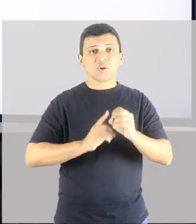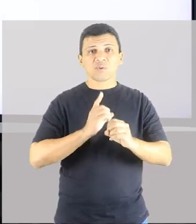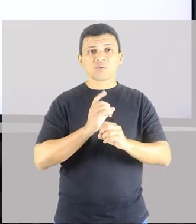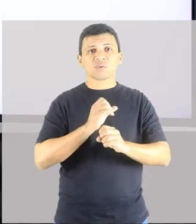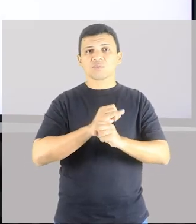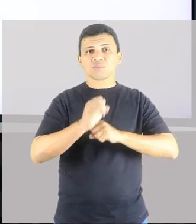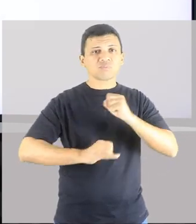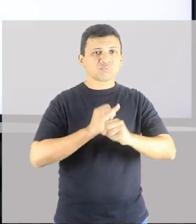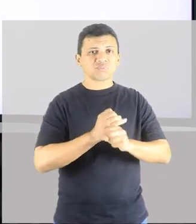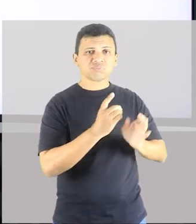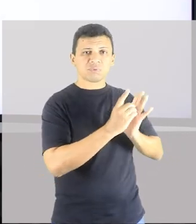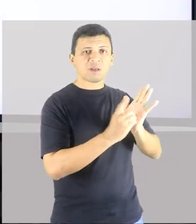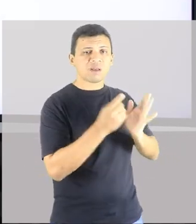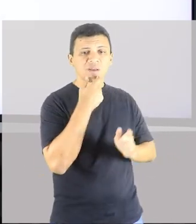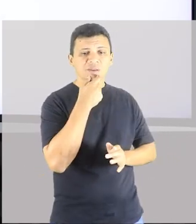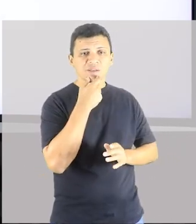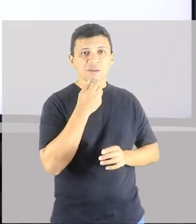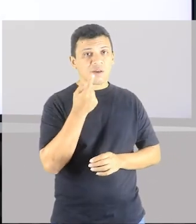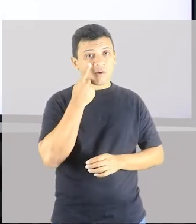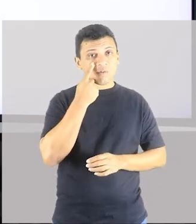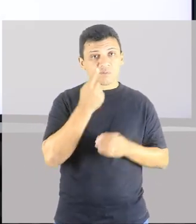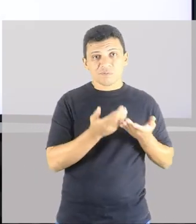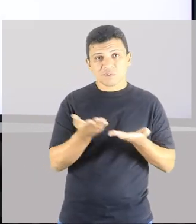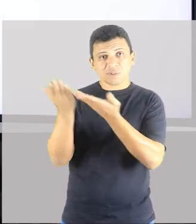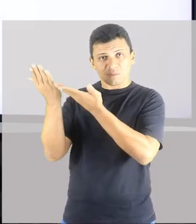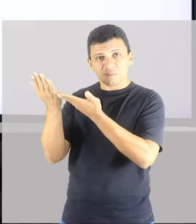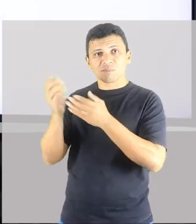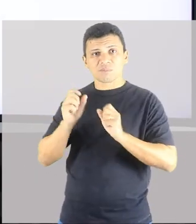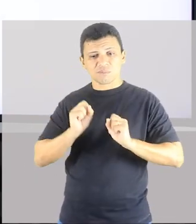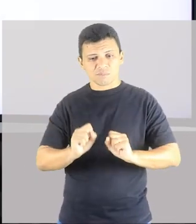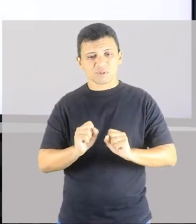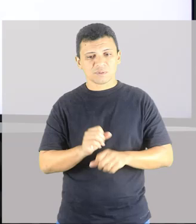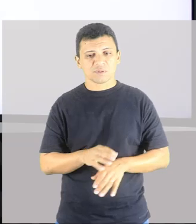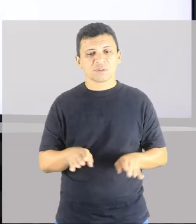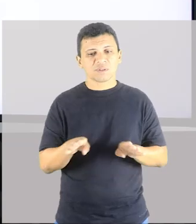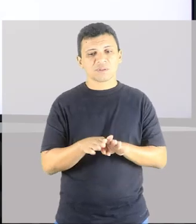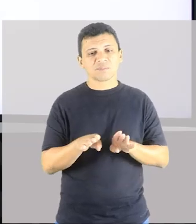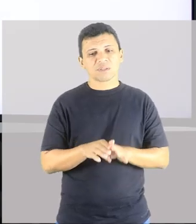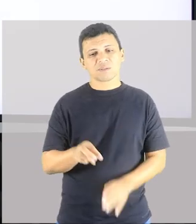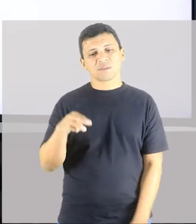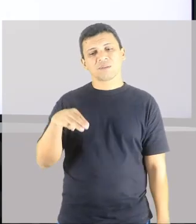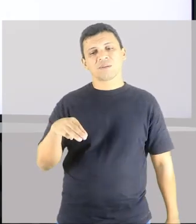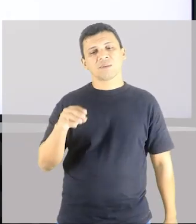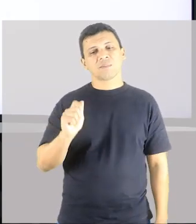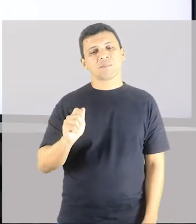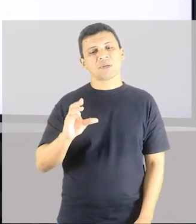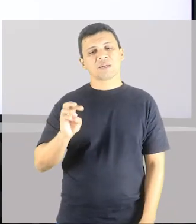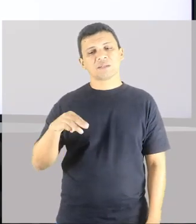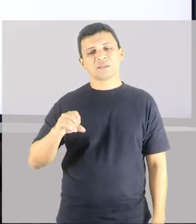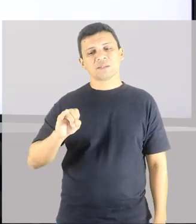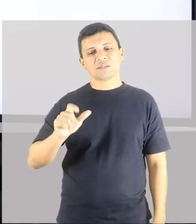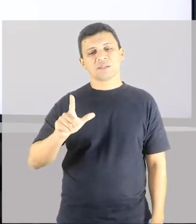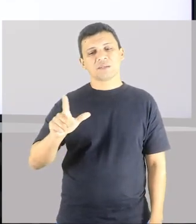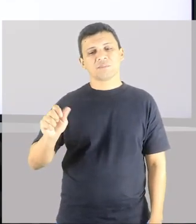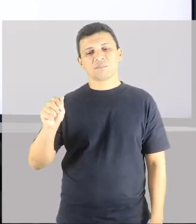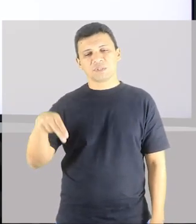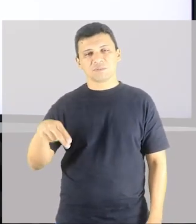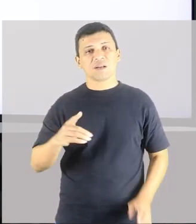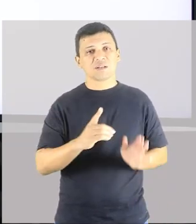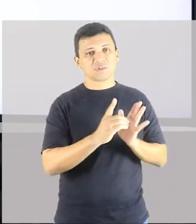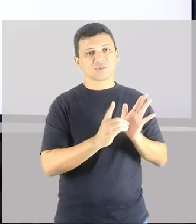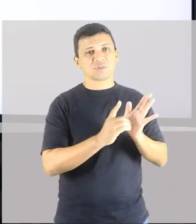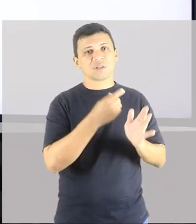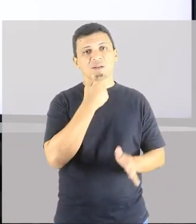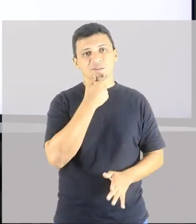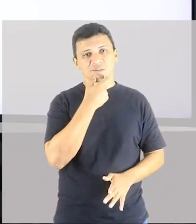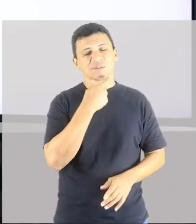inglês, essas fontes podem aparecer para vocês. E o Macmillan Dictionary também é um dicionário que aparece com